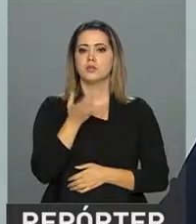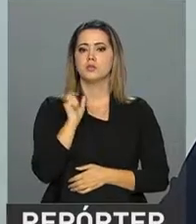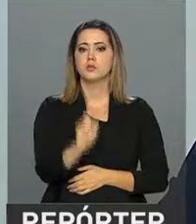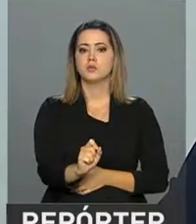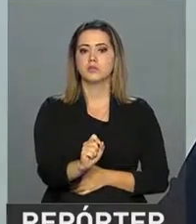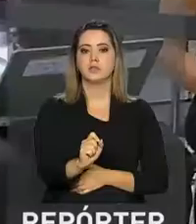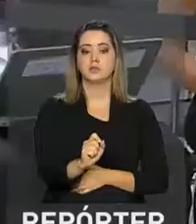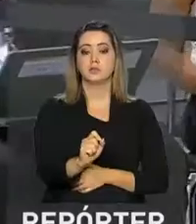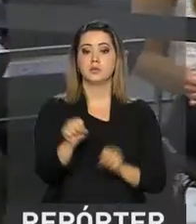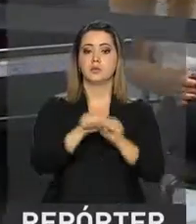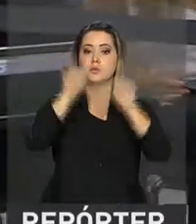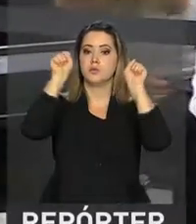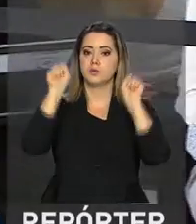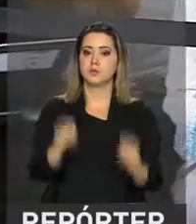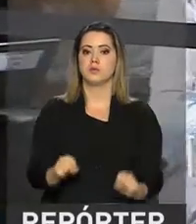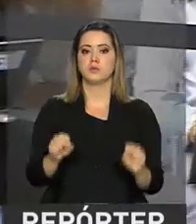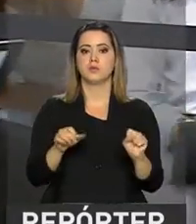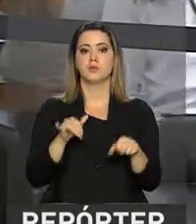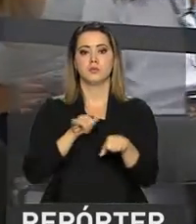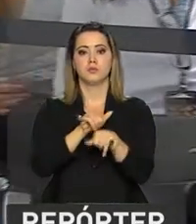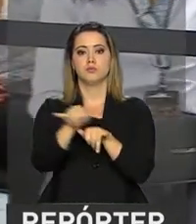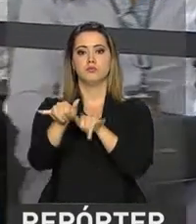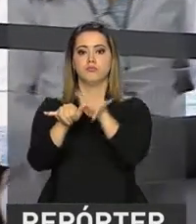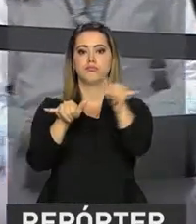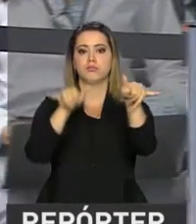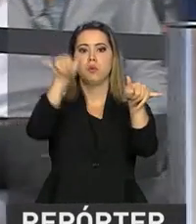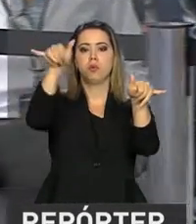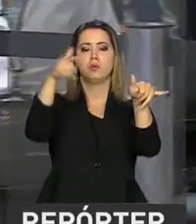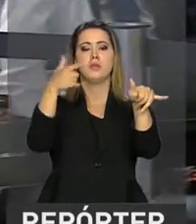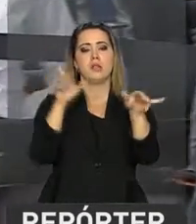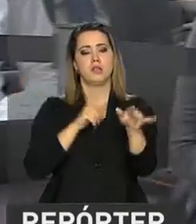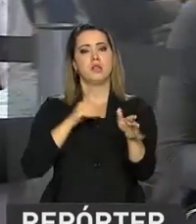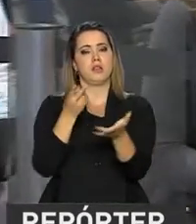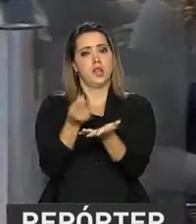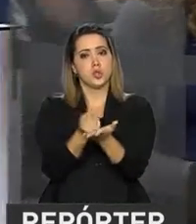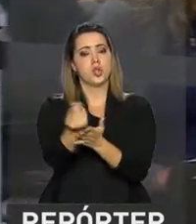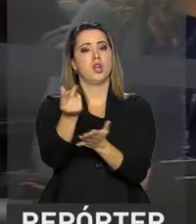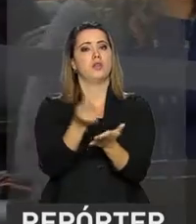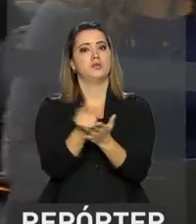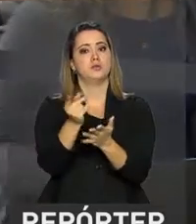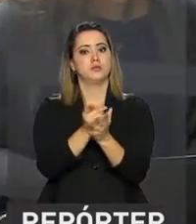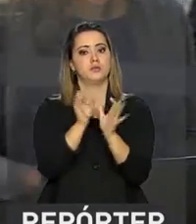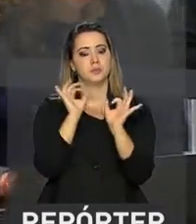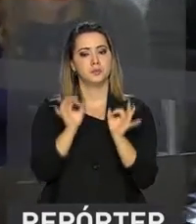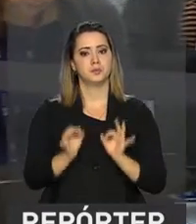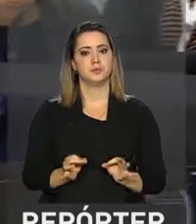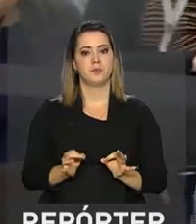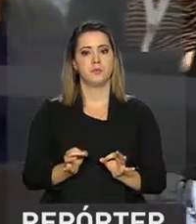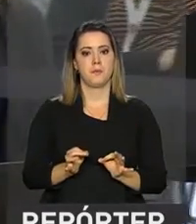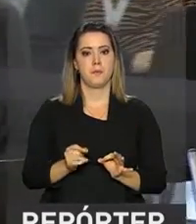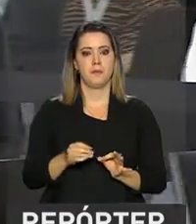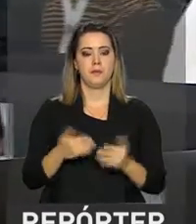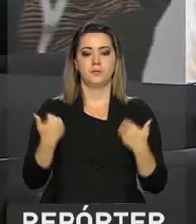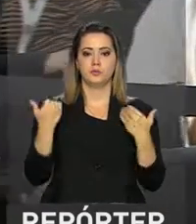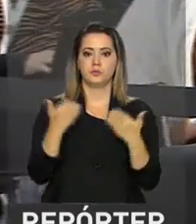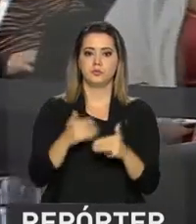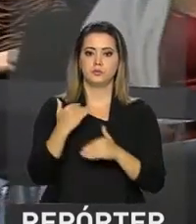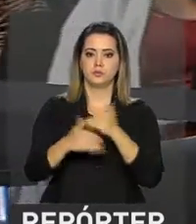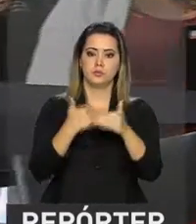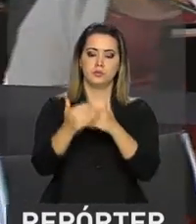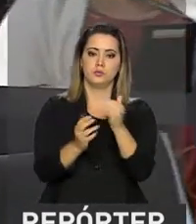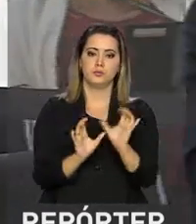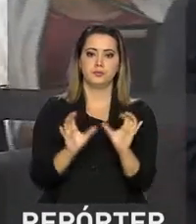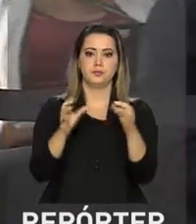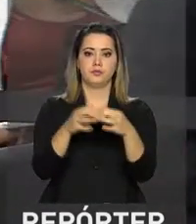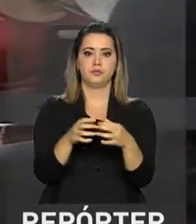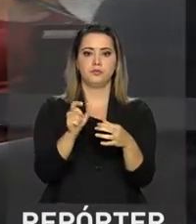é é aeroportuário que tenha investimento seja apto a enfrentar o crescimento que o setor